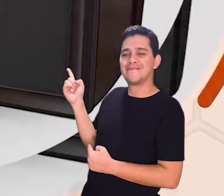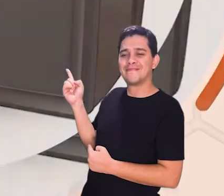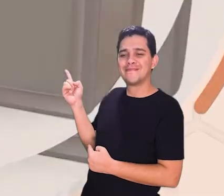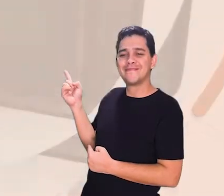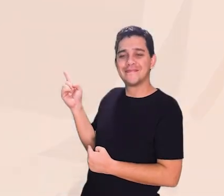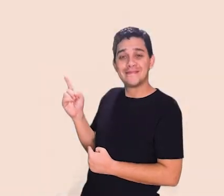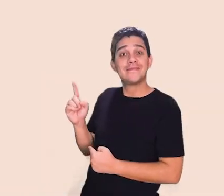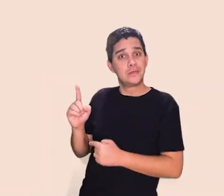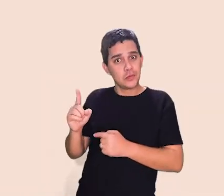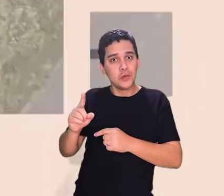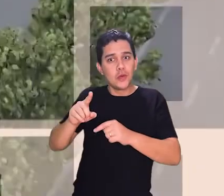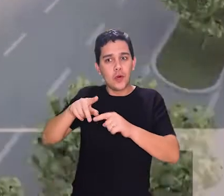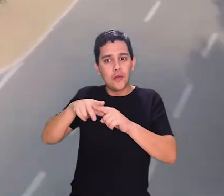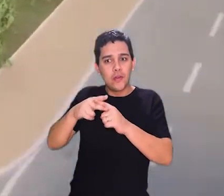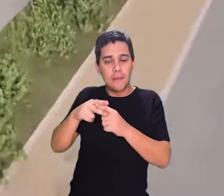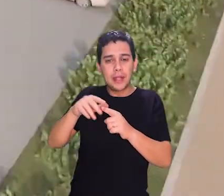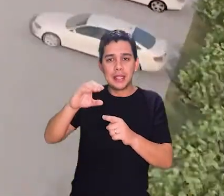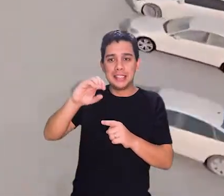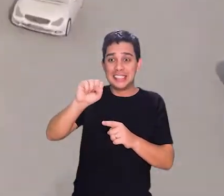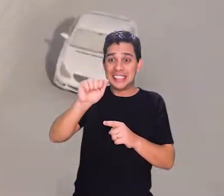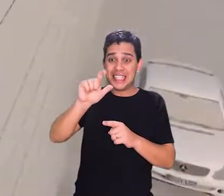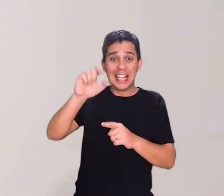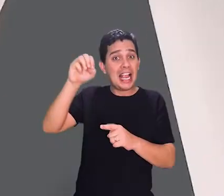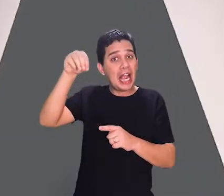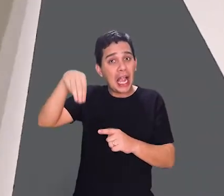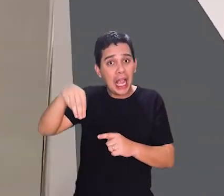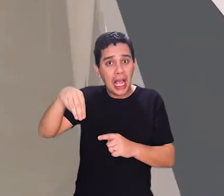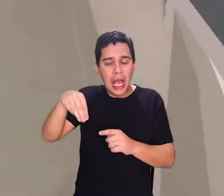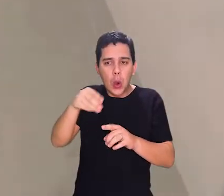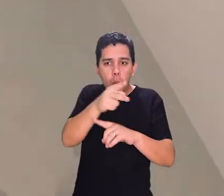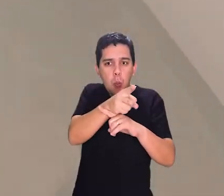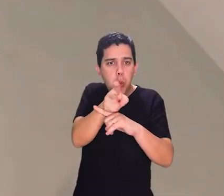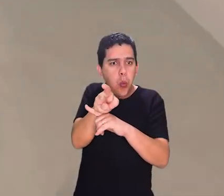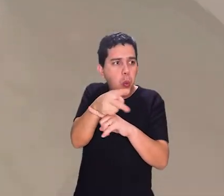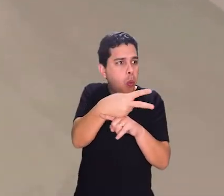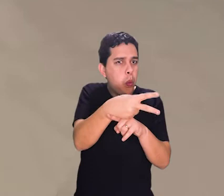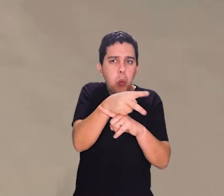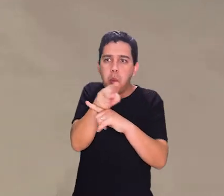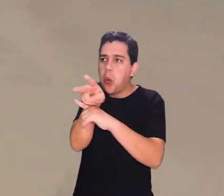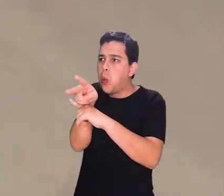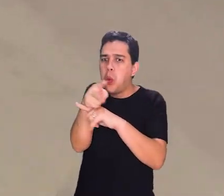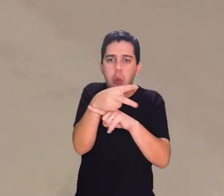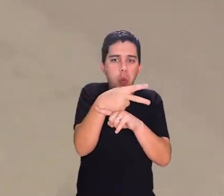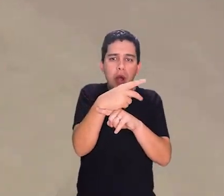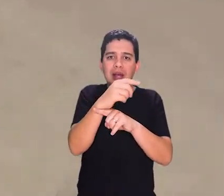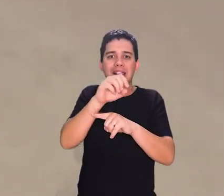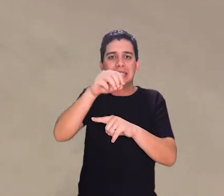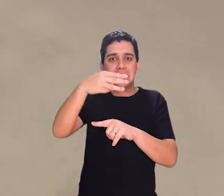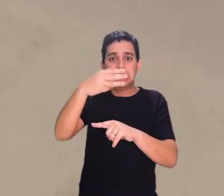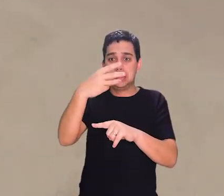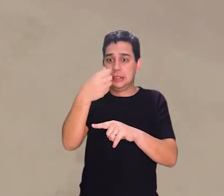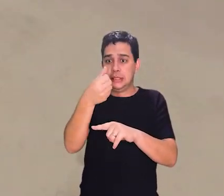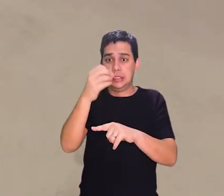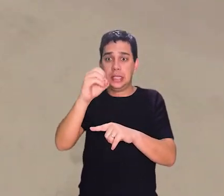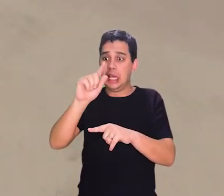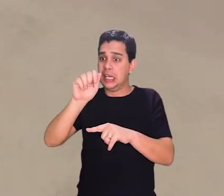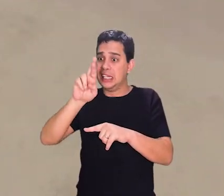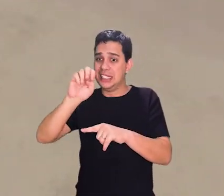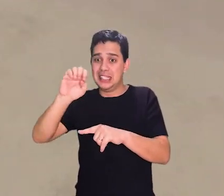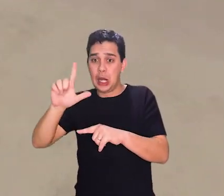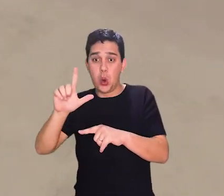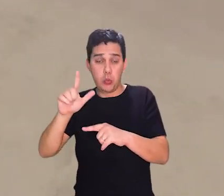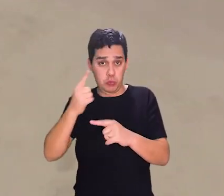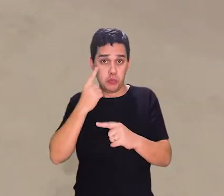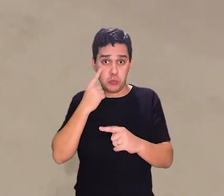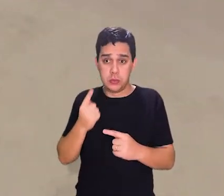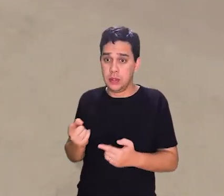de recriar com detalhes qualquer ambiente. É um mapeamento feito em 360 graus e ele possibilita uma